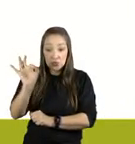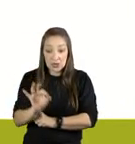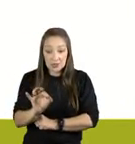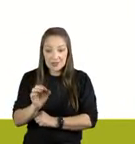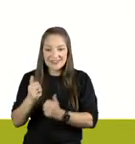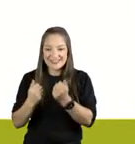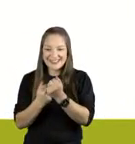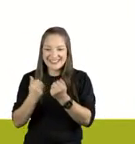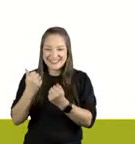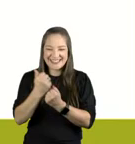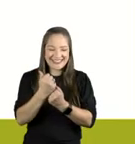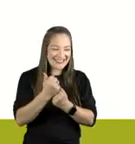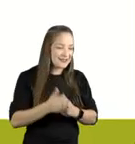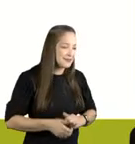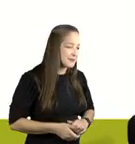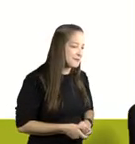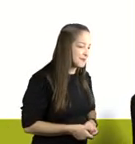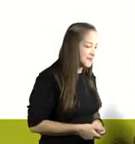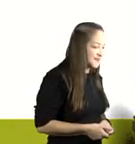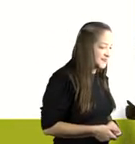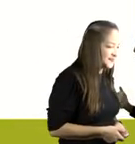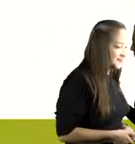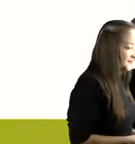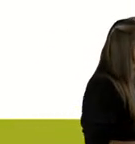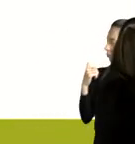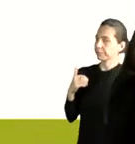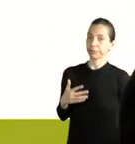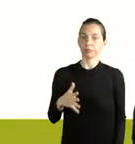rentabilidade vai te dar uma diferença de